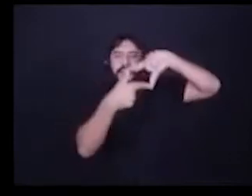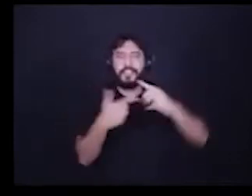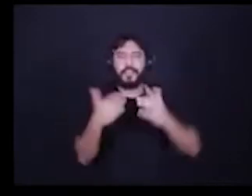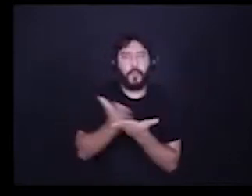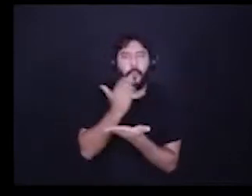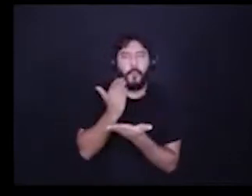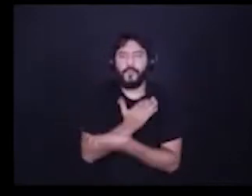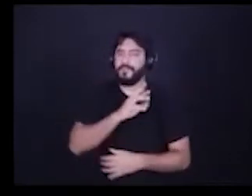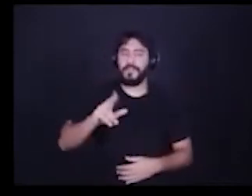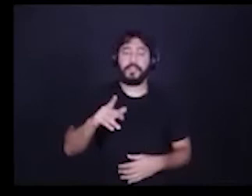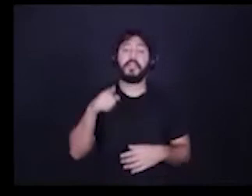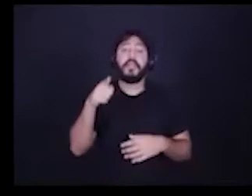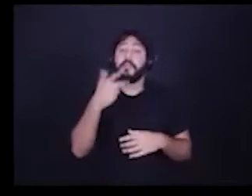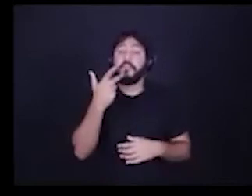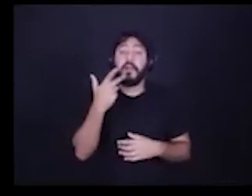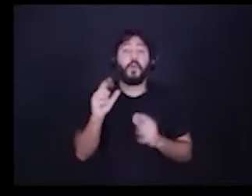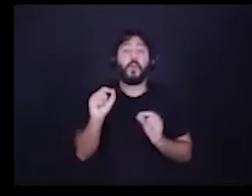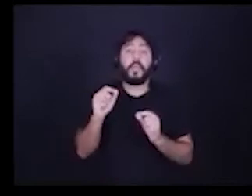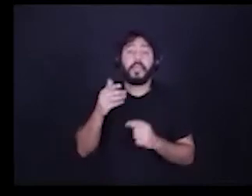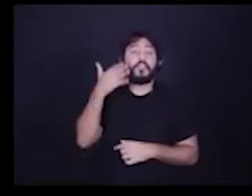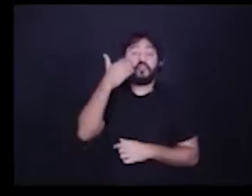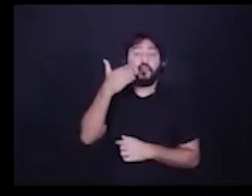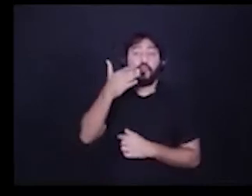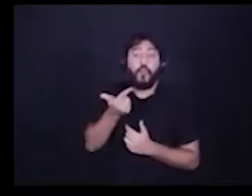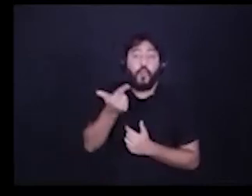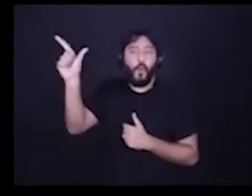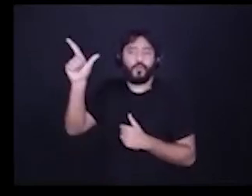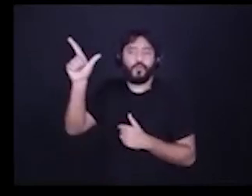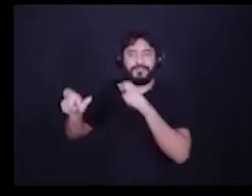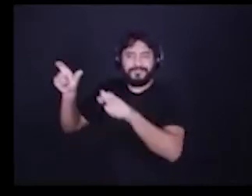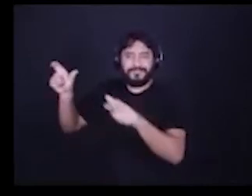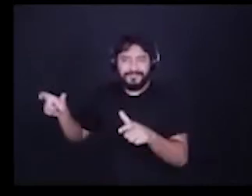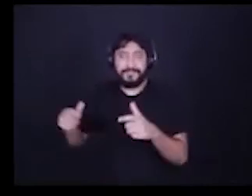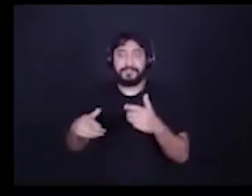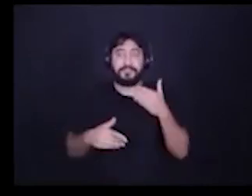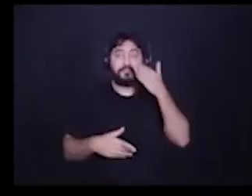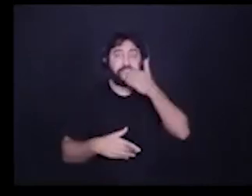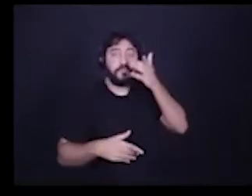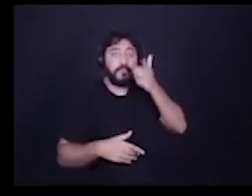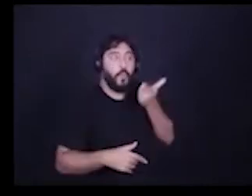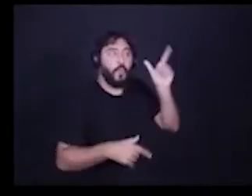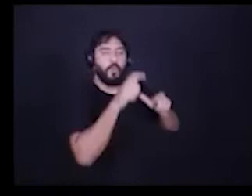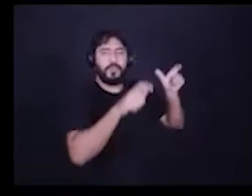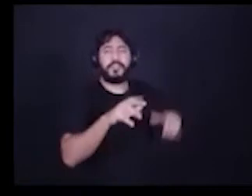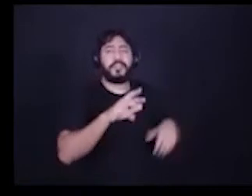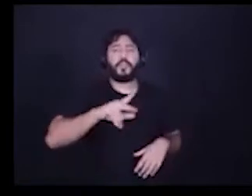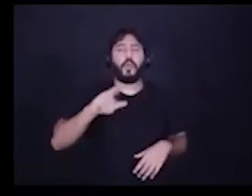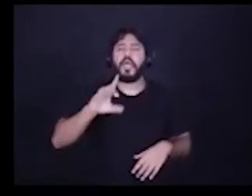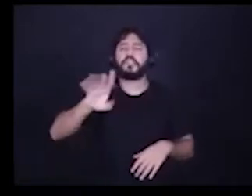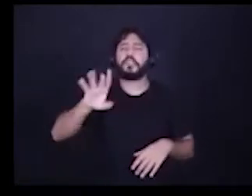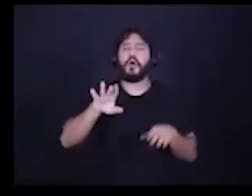falar, na verdade, de discursos outros, de vozes outras, né? Falar que não é só sobre